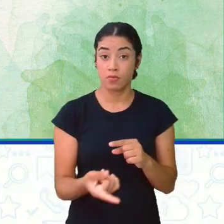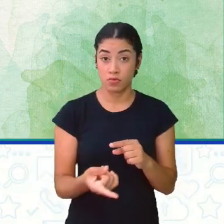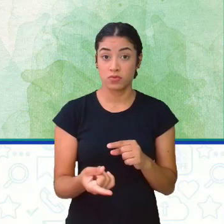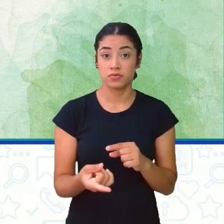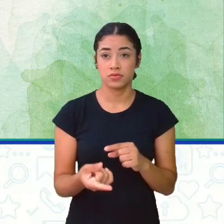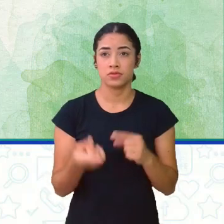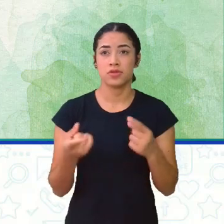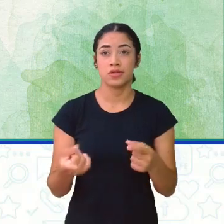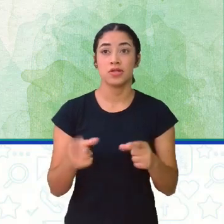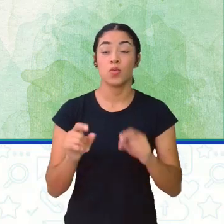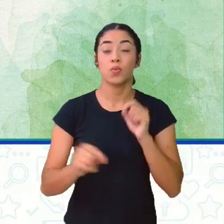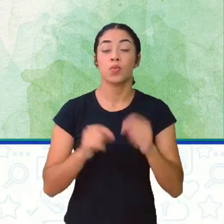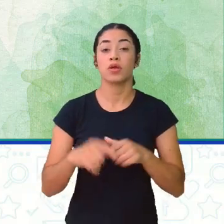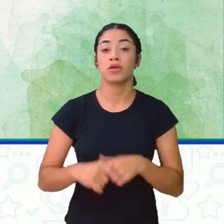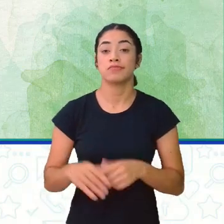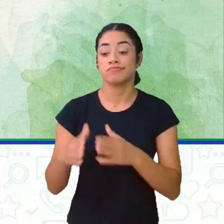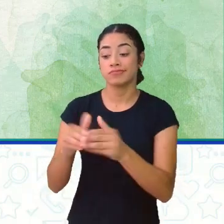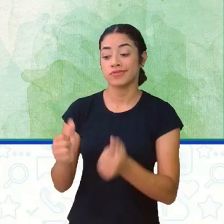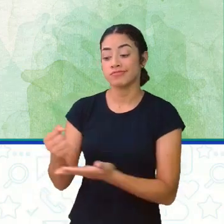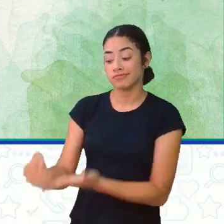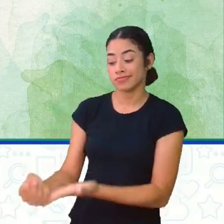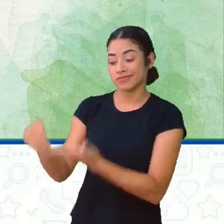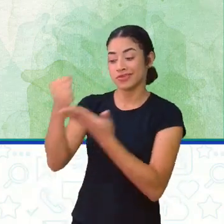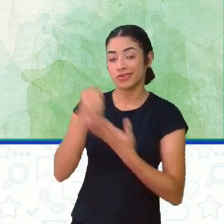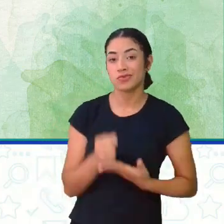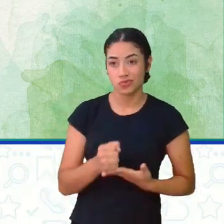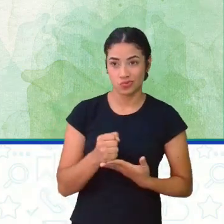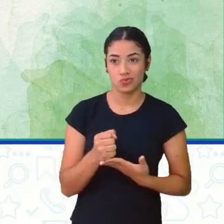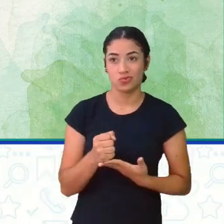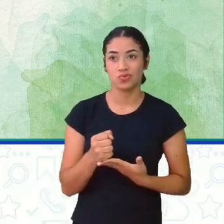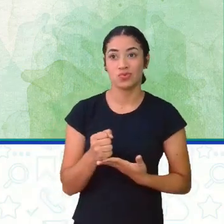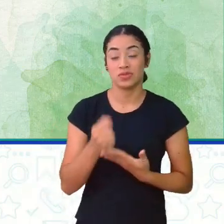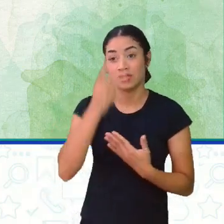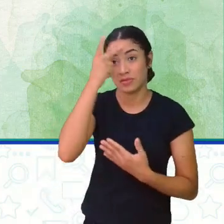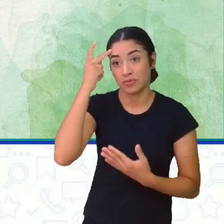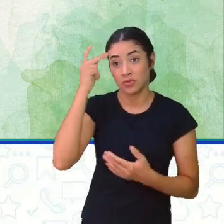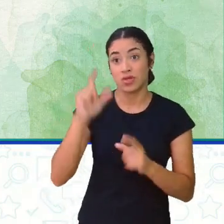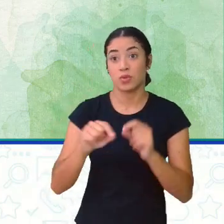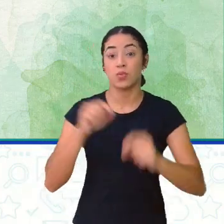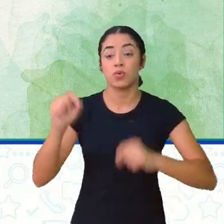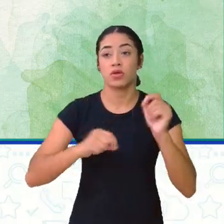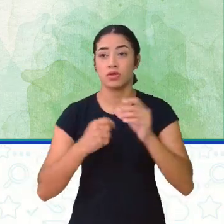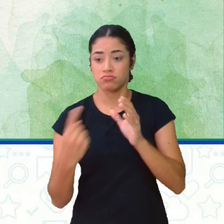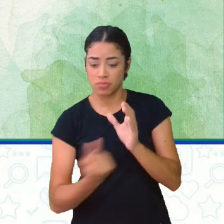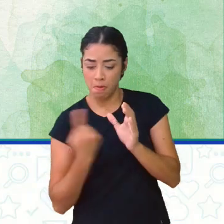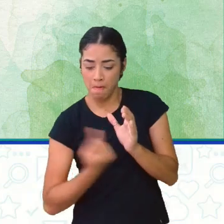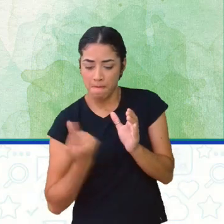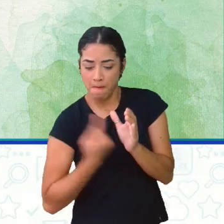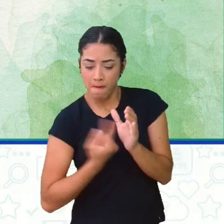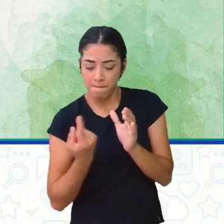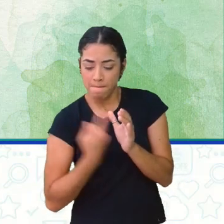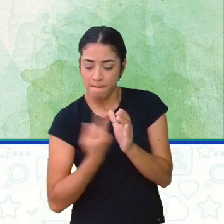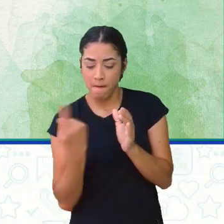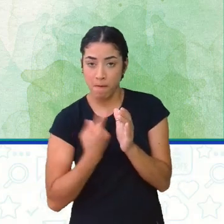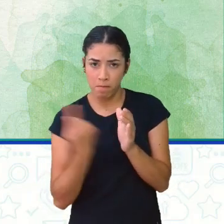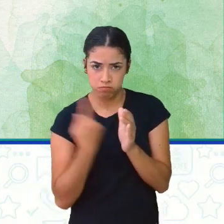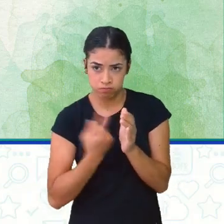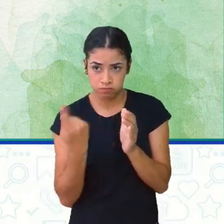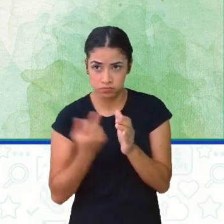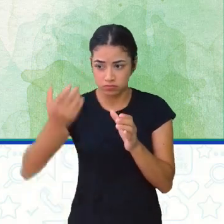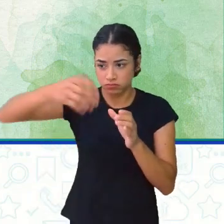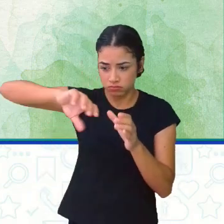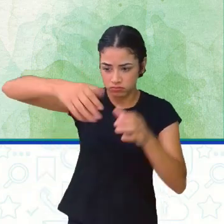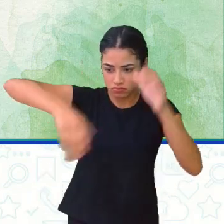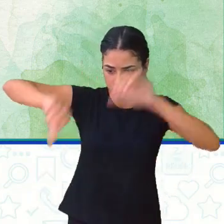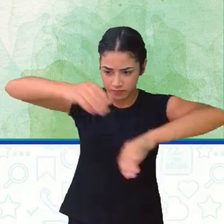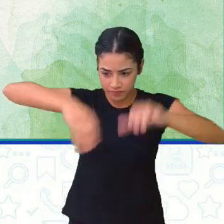está pedindo ajuda a alguém que está no liquidificador triturando tudo. Triturou bastante e